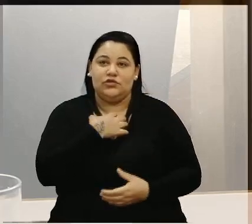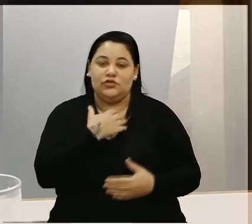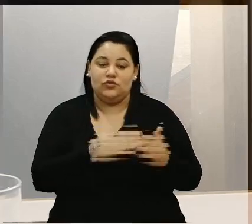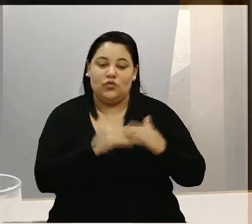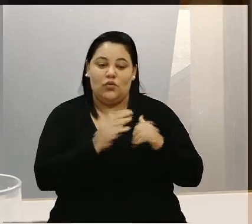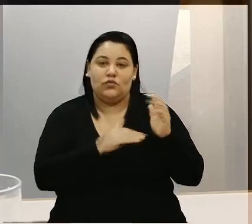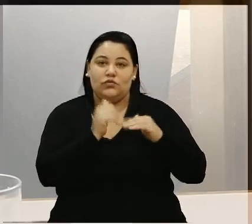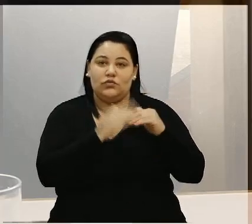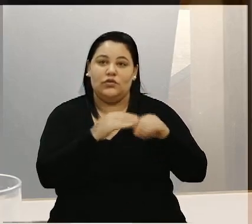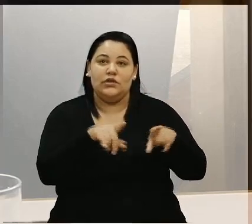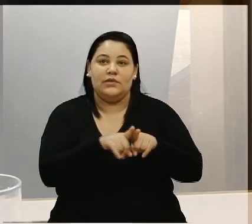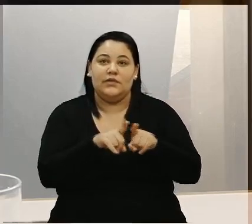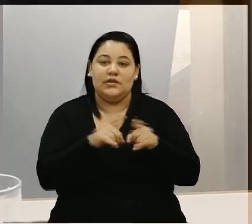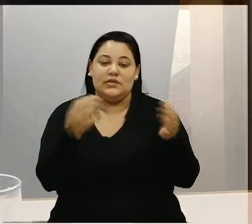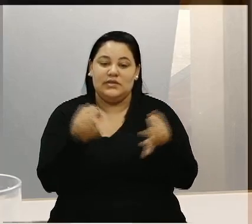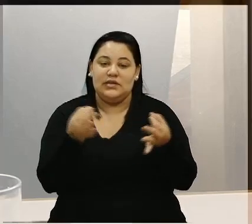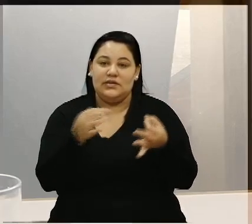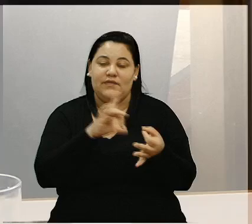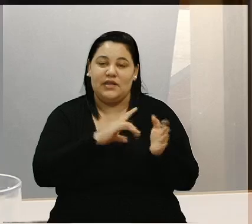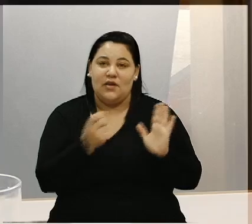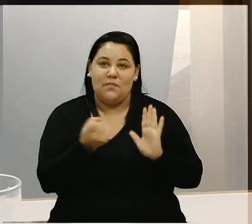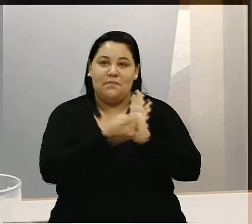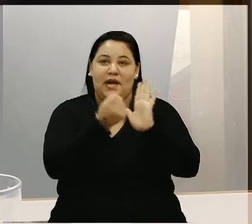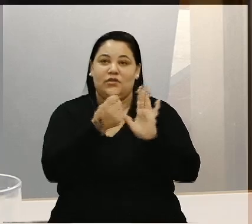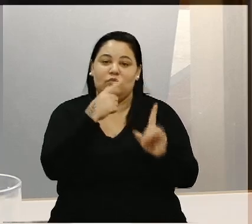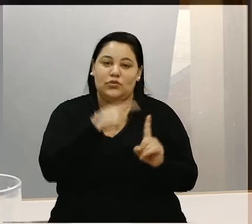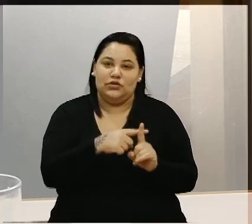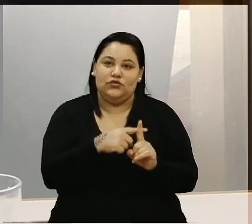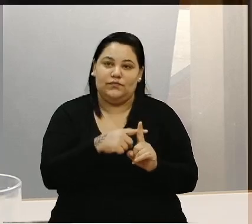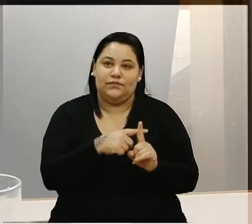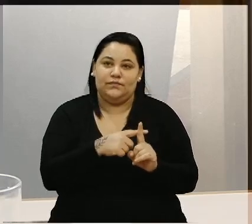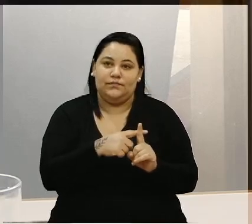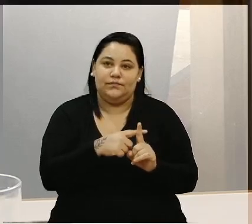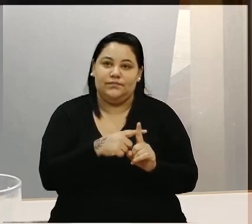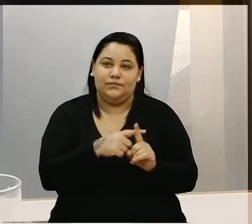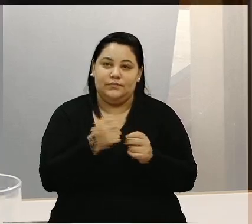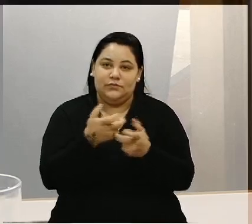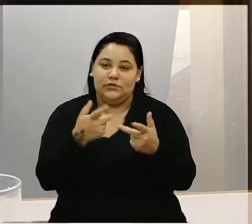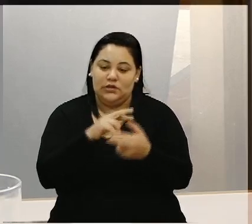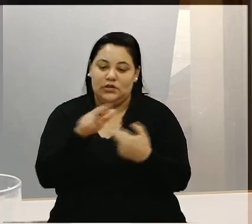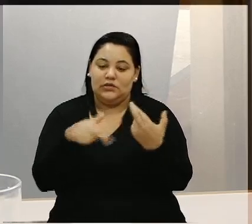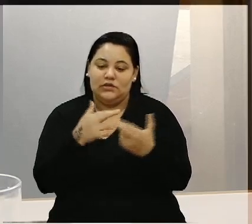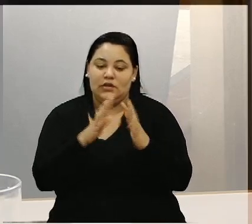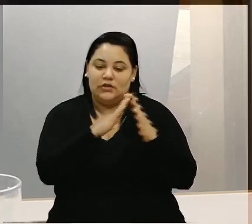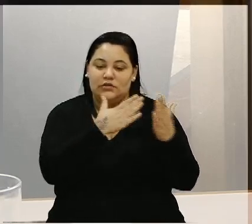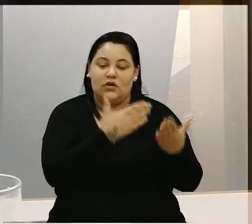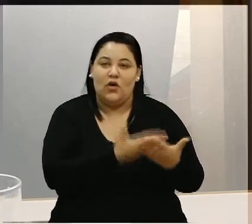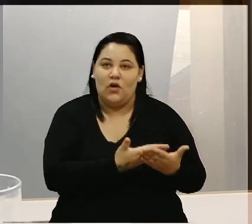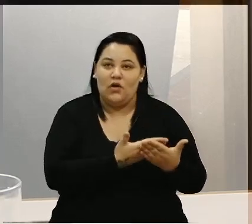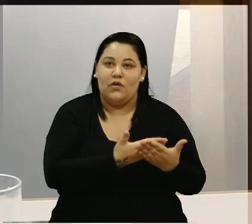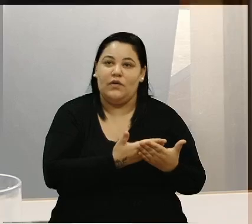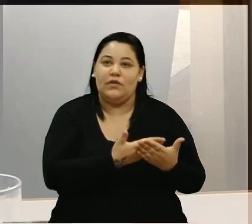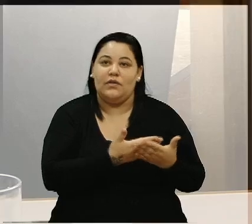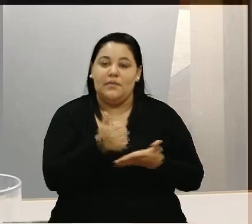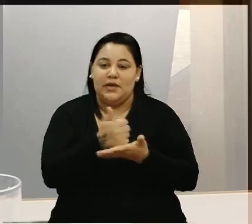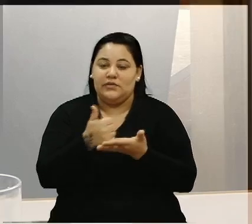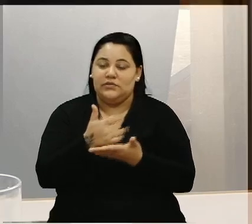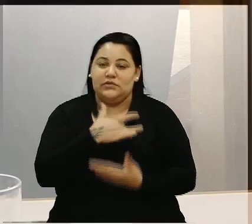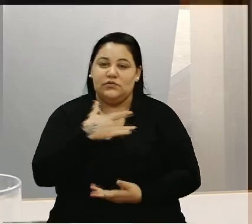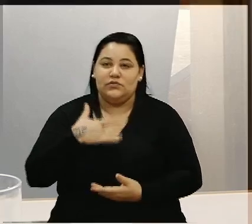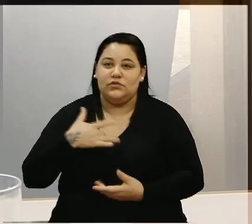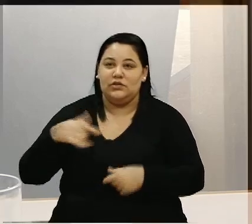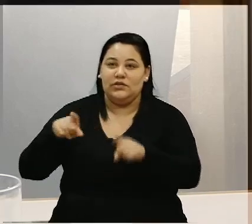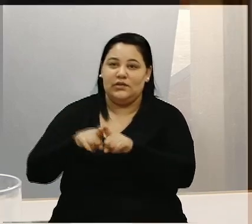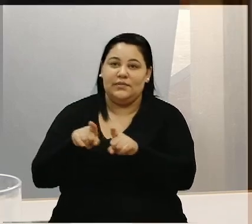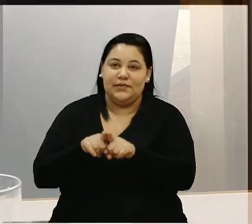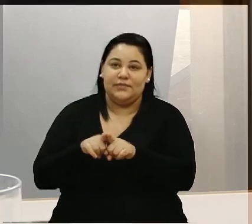construir, que certamente vai ter um impacto muito positivo, né? Tanto nas questões relacionadas a escolas, unidades básicas de saúde, mas por que não